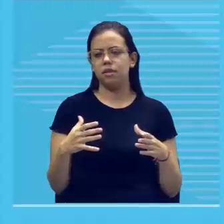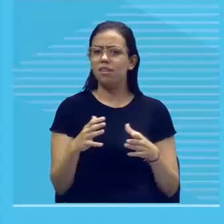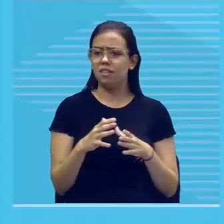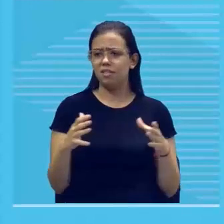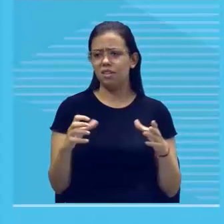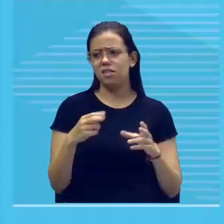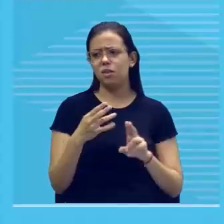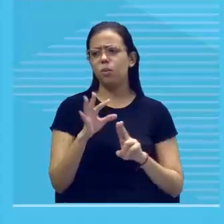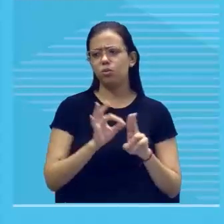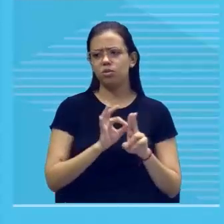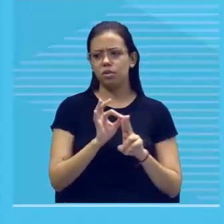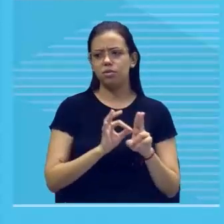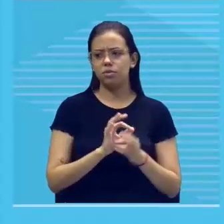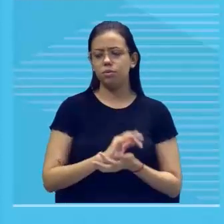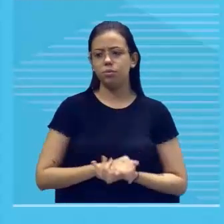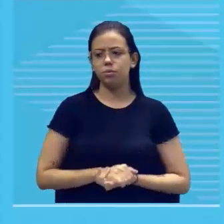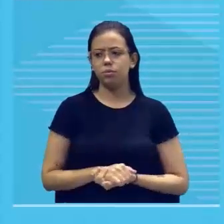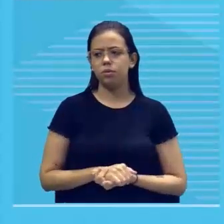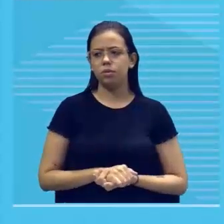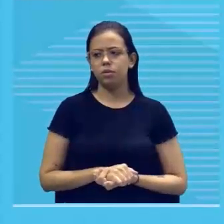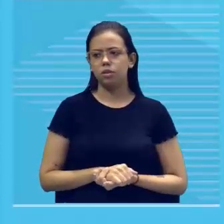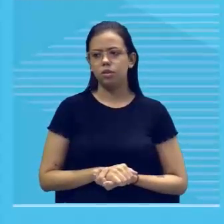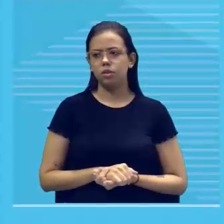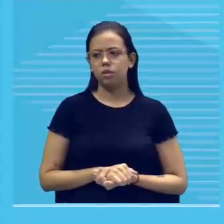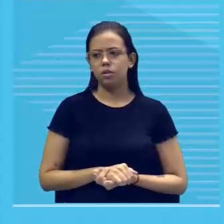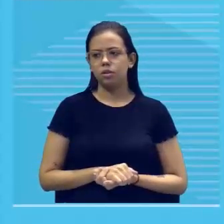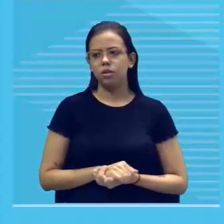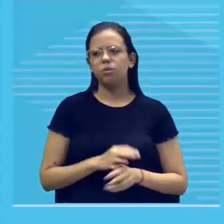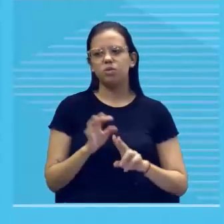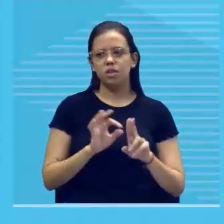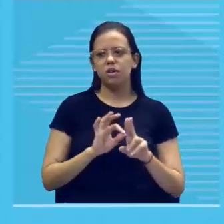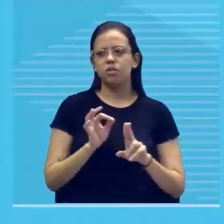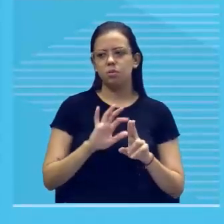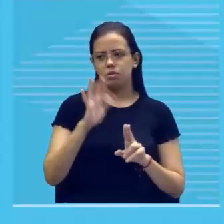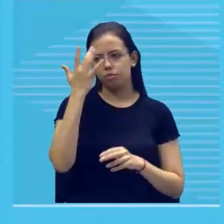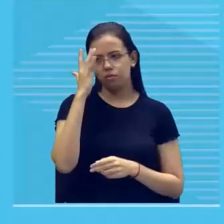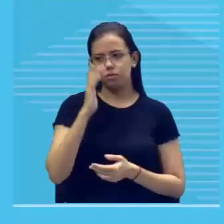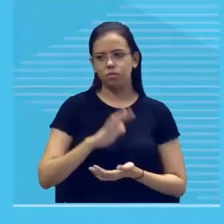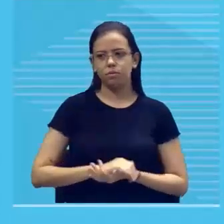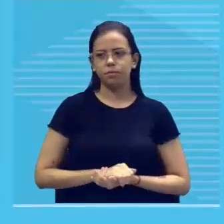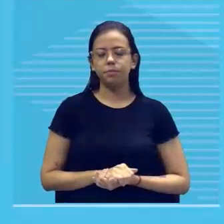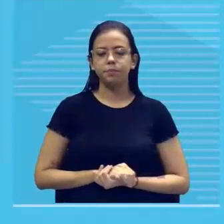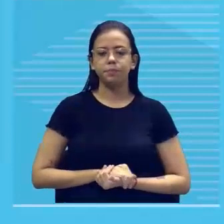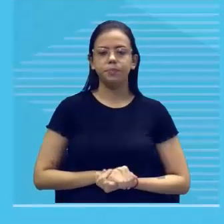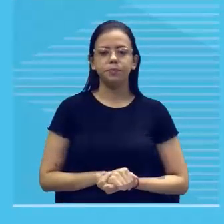e olha aqui no caso eu tenho